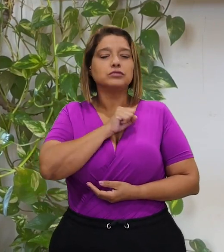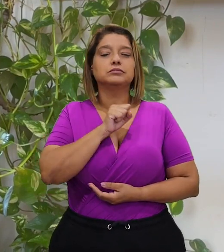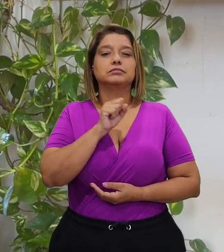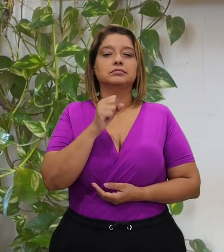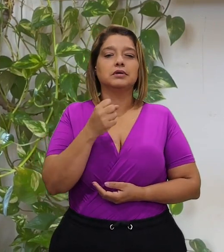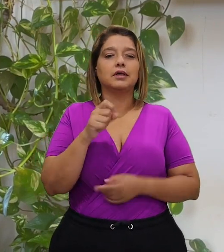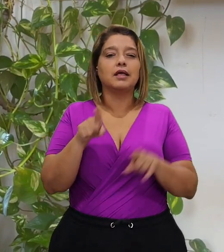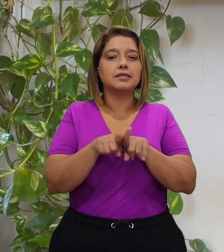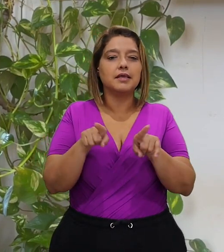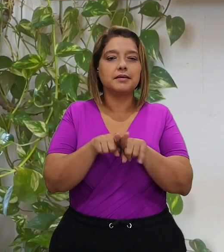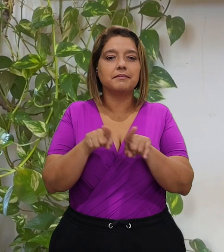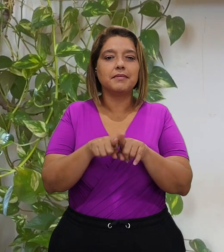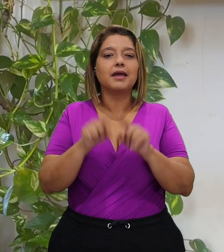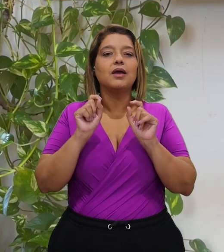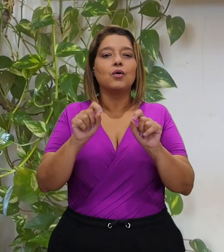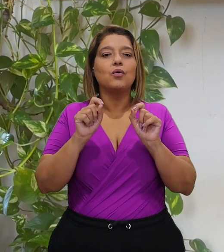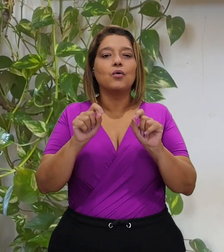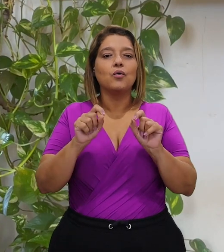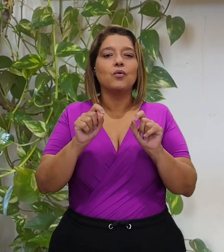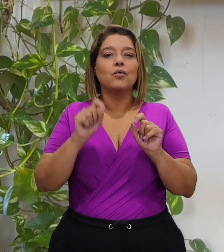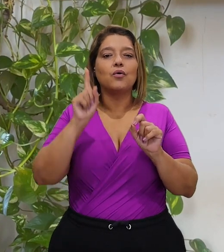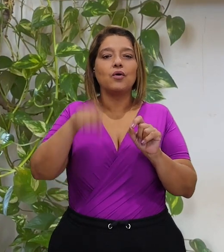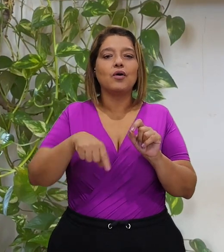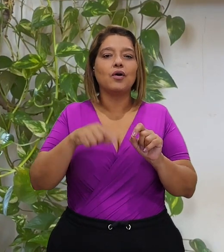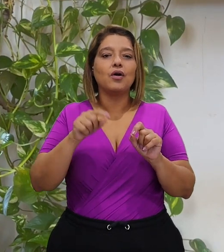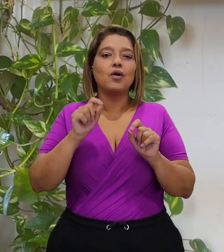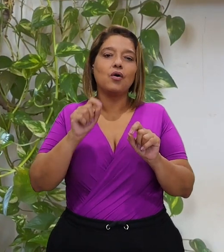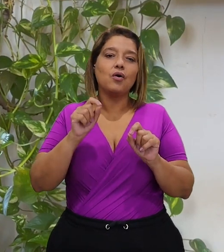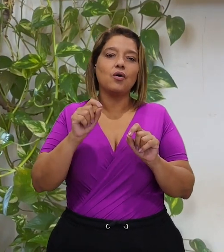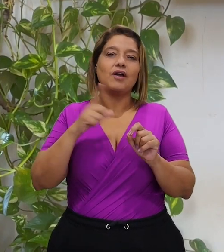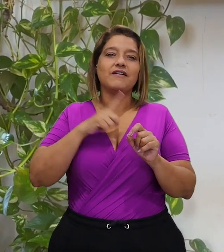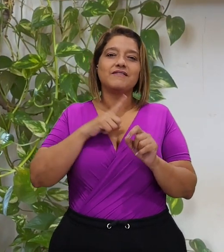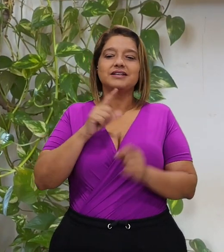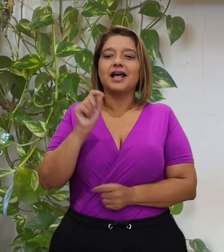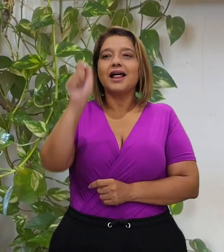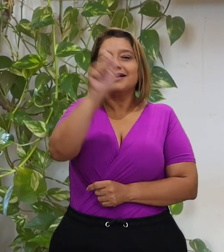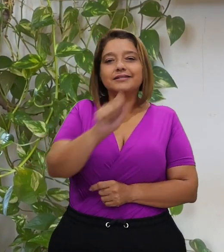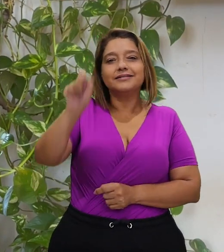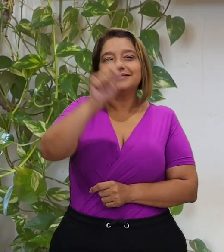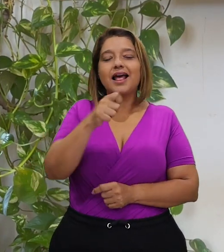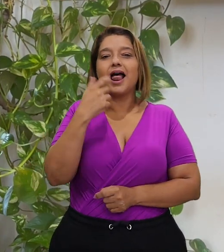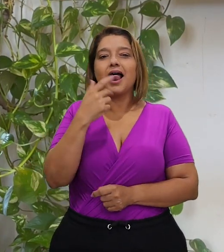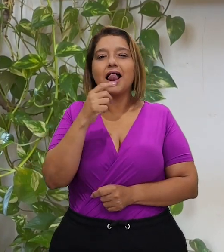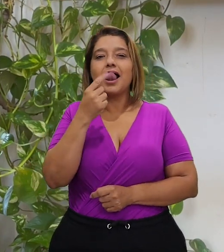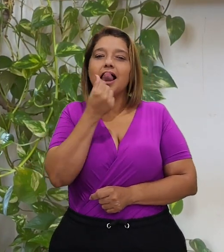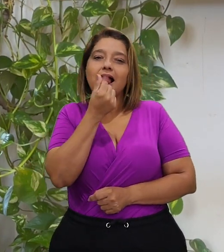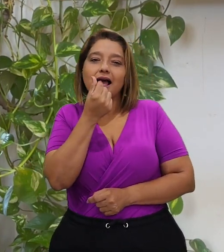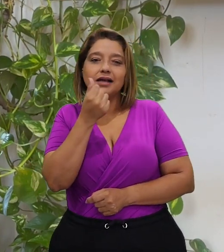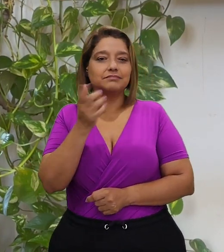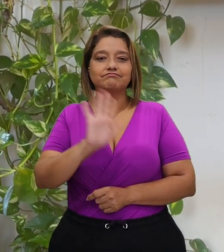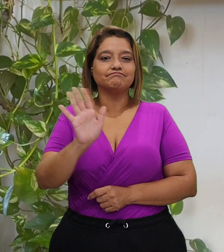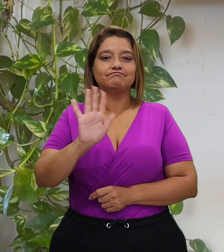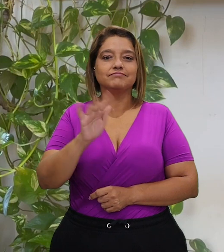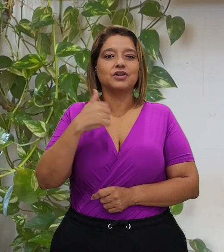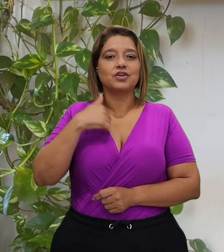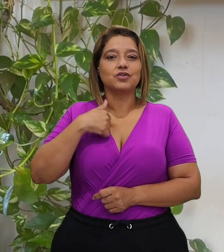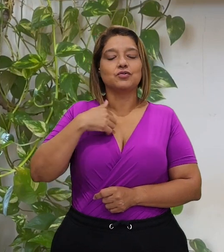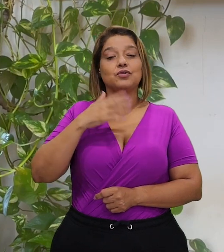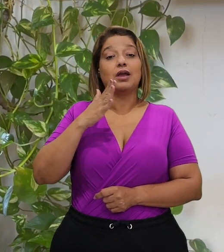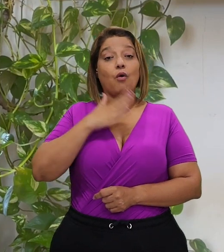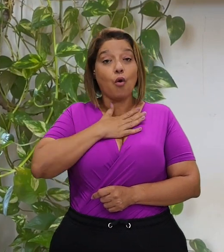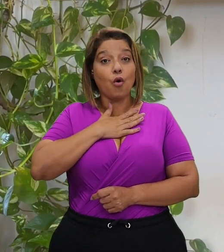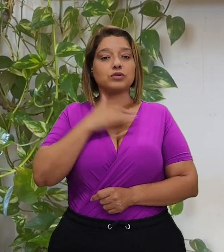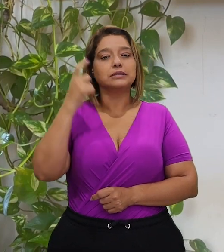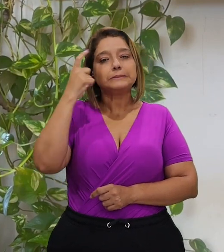mais profunda. Mas dependendo, eu simplesmente quero pegar a tela e pintar. Então, nem sempre eu faço esboço antes. Mas eu também